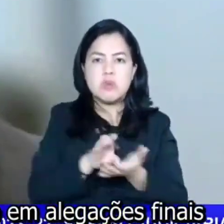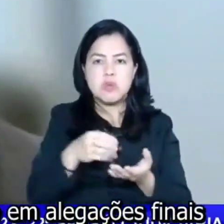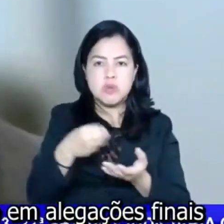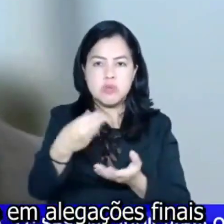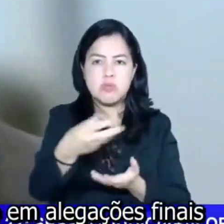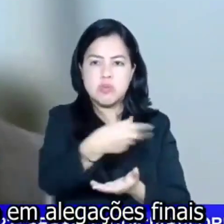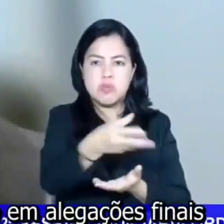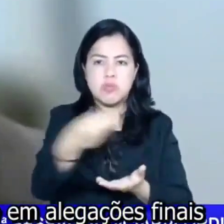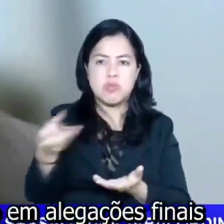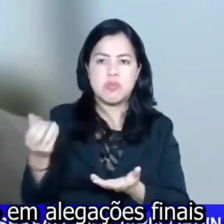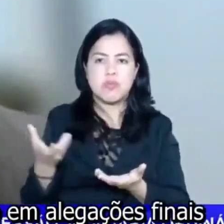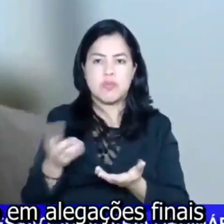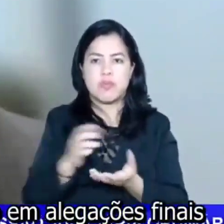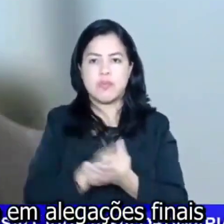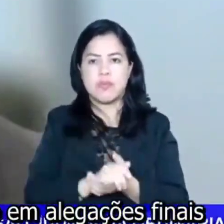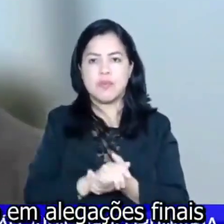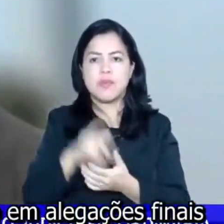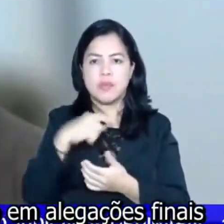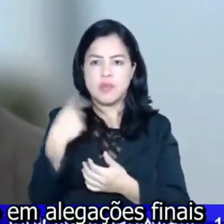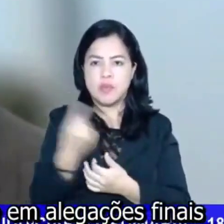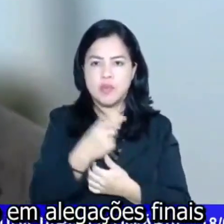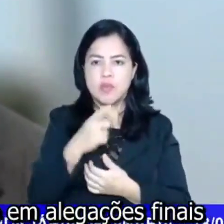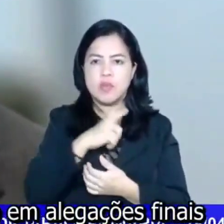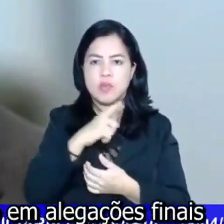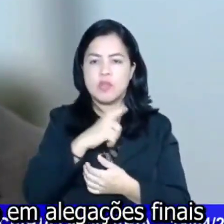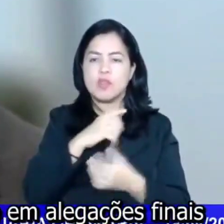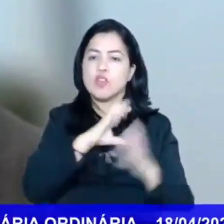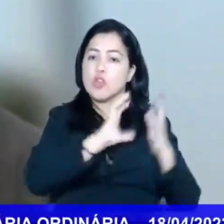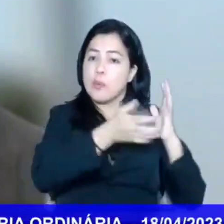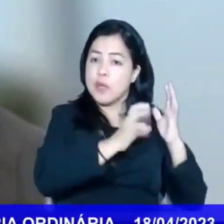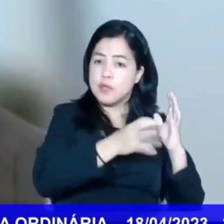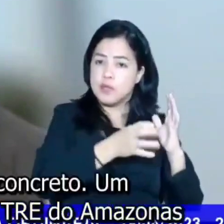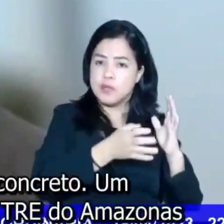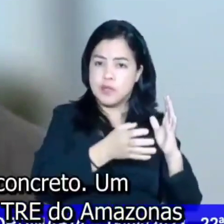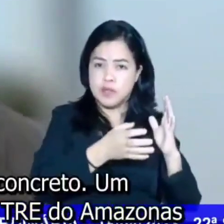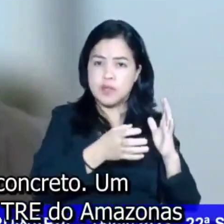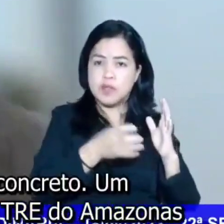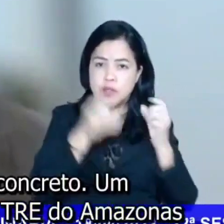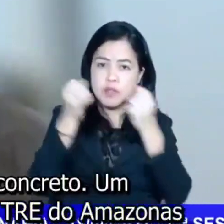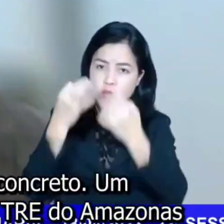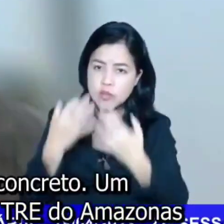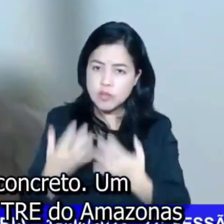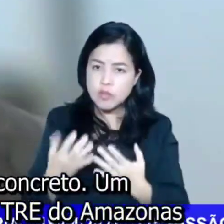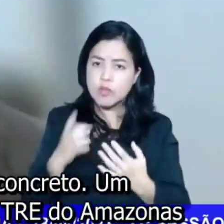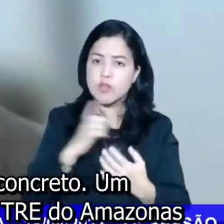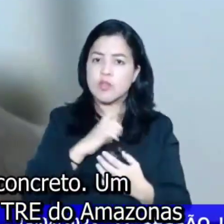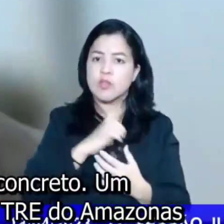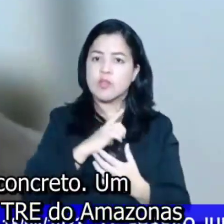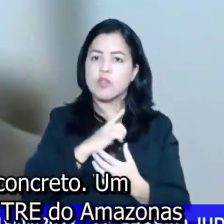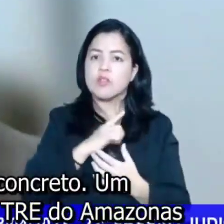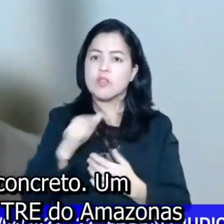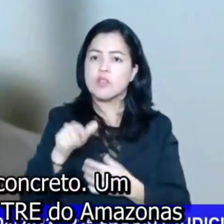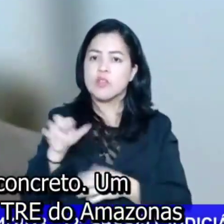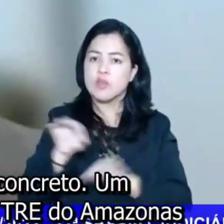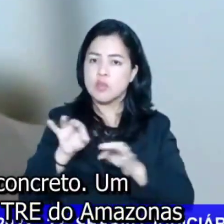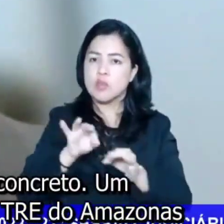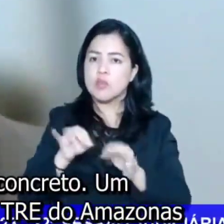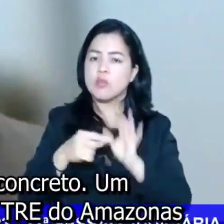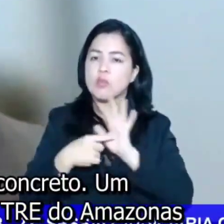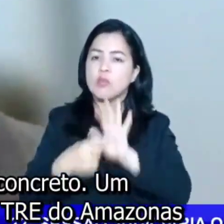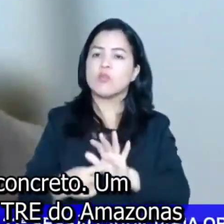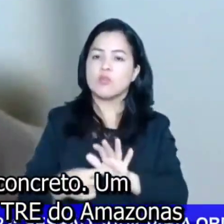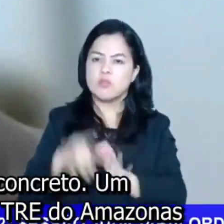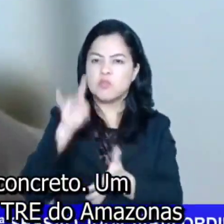eu destaquei, excelência, tanto em defesa quanto em alegações finais, dois precedentes que bem se amoldam ao caso concreto.